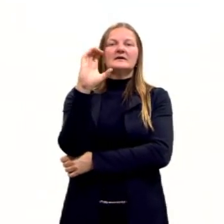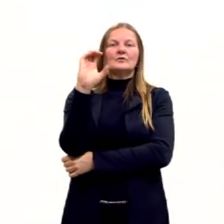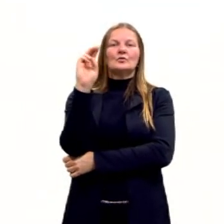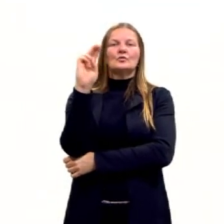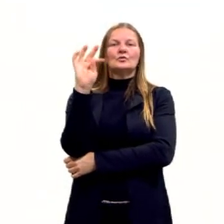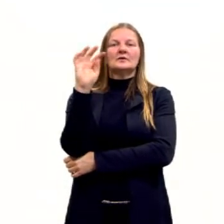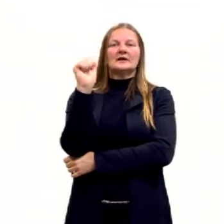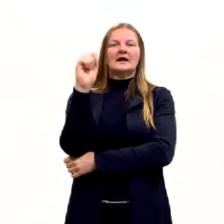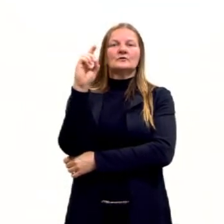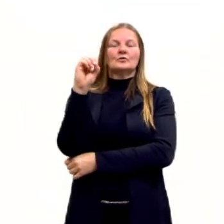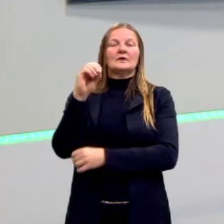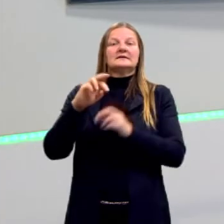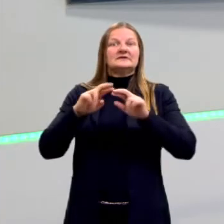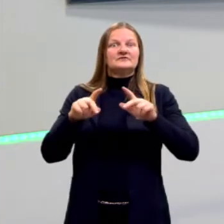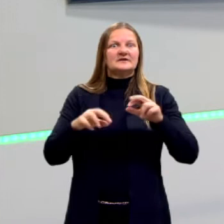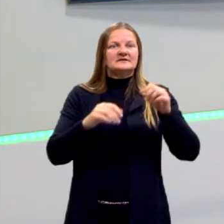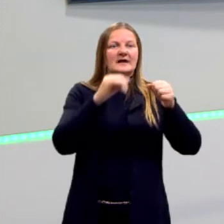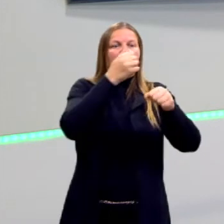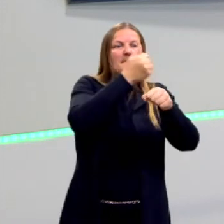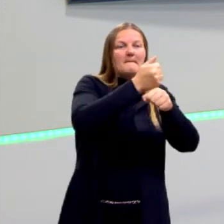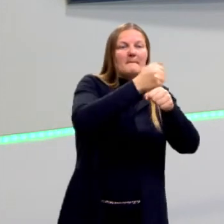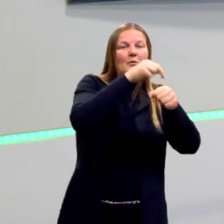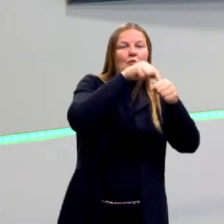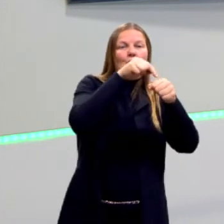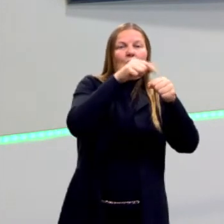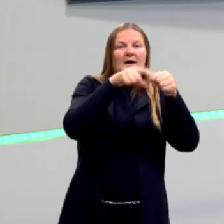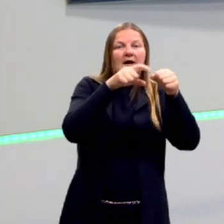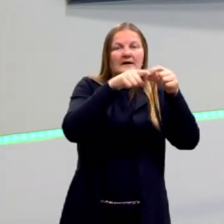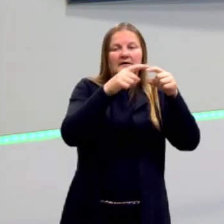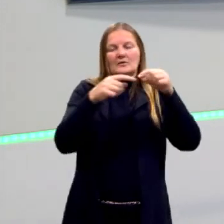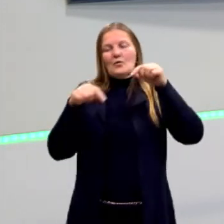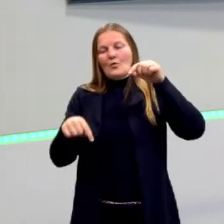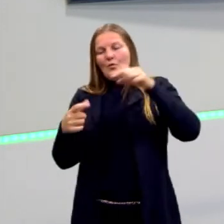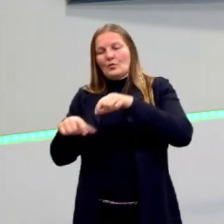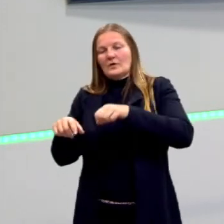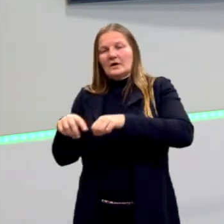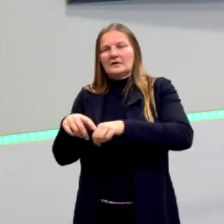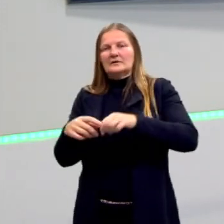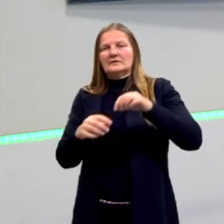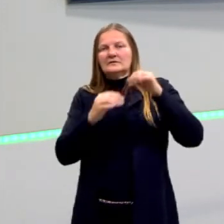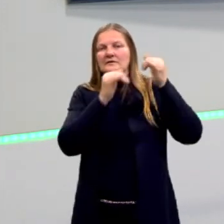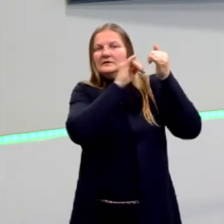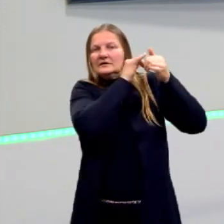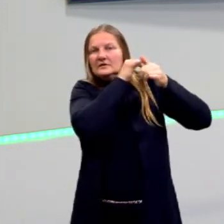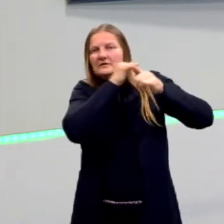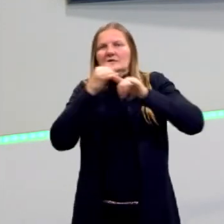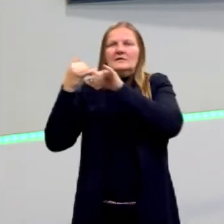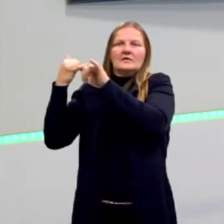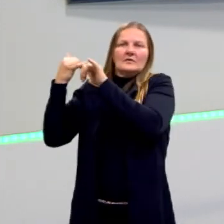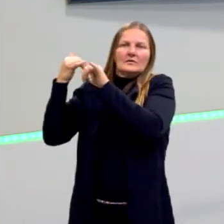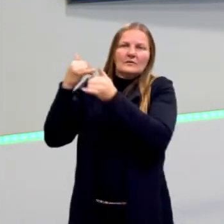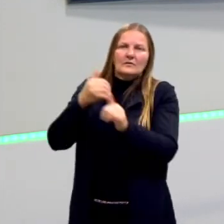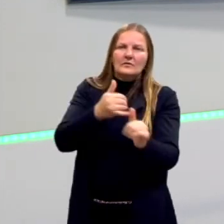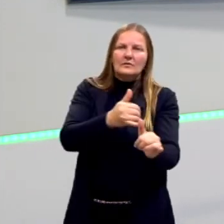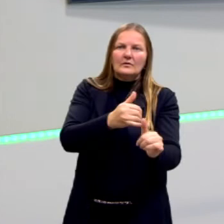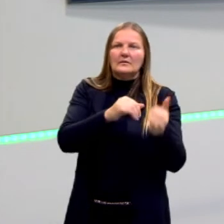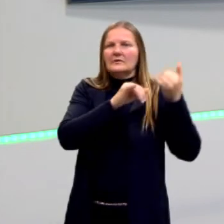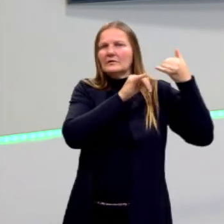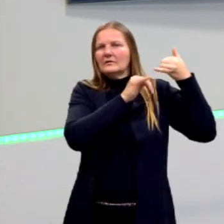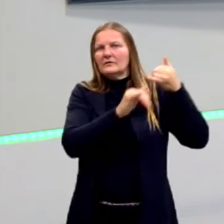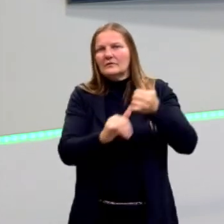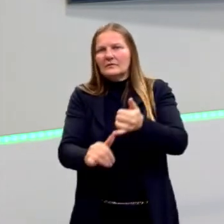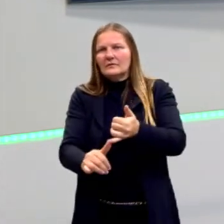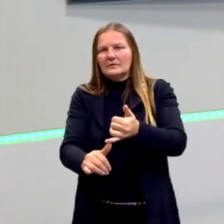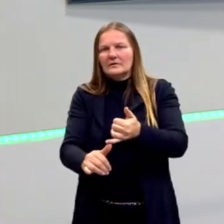de potencial que é significativa né E ela vai provocar então o movimento ordenado desses elétrons que as cargas elétricas